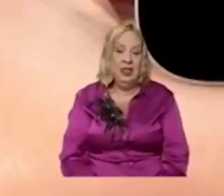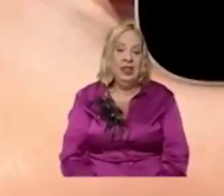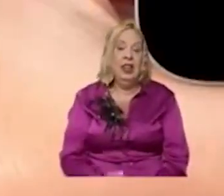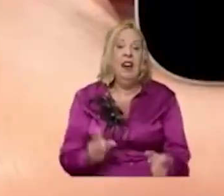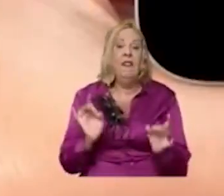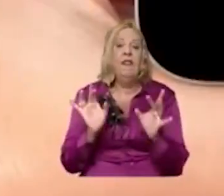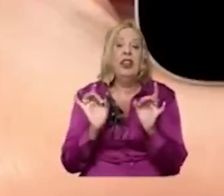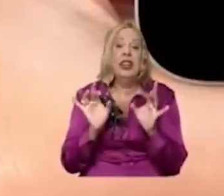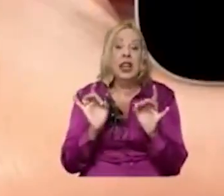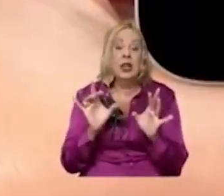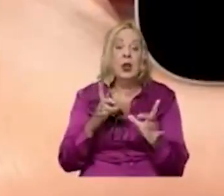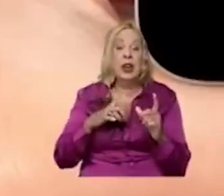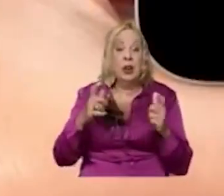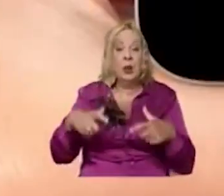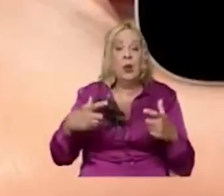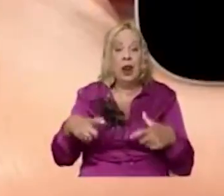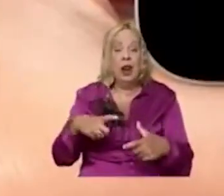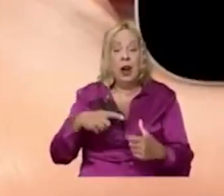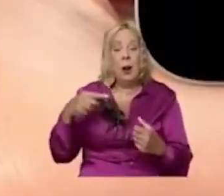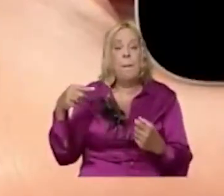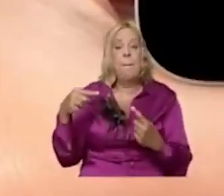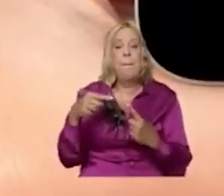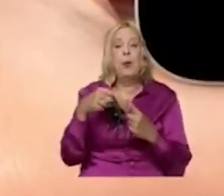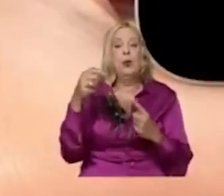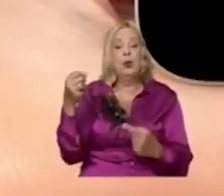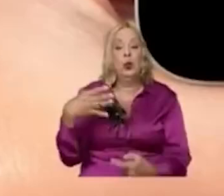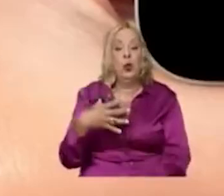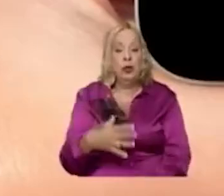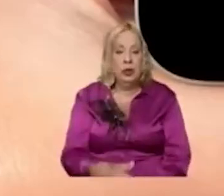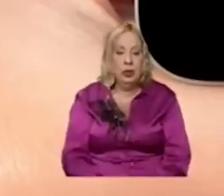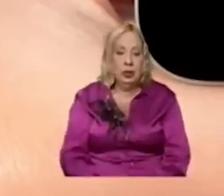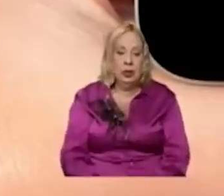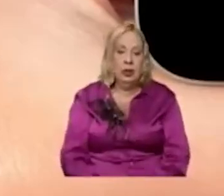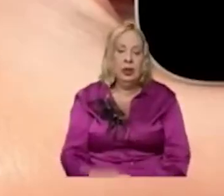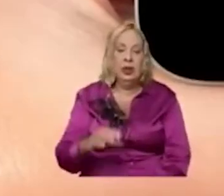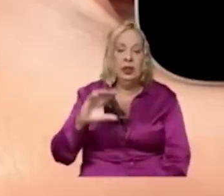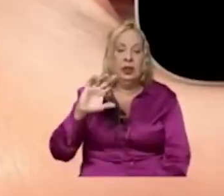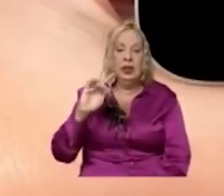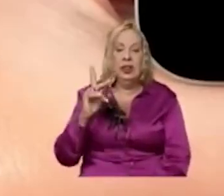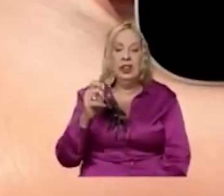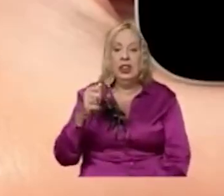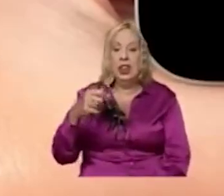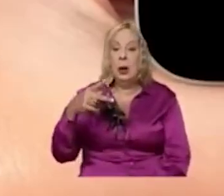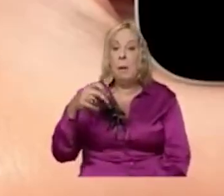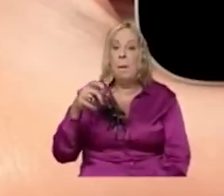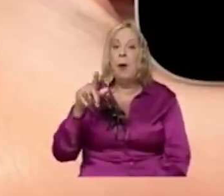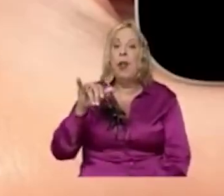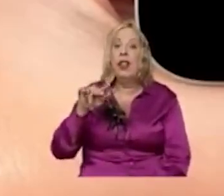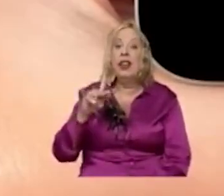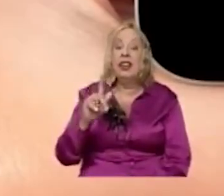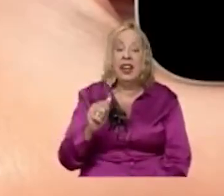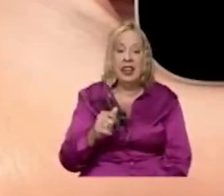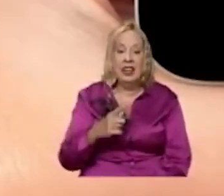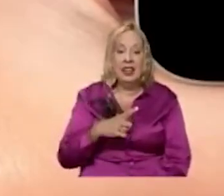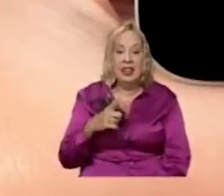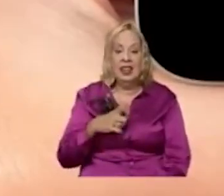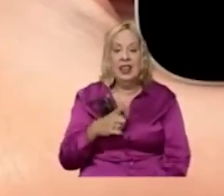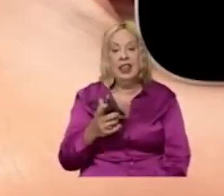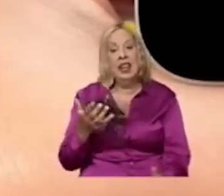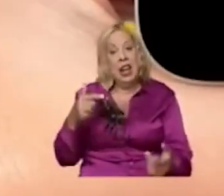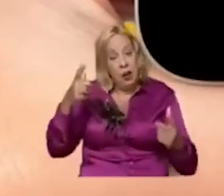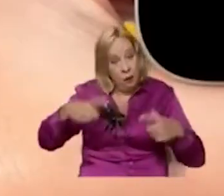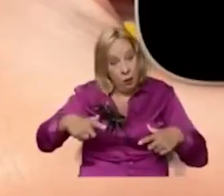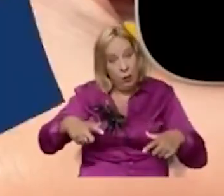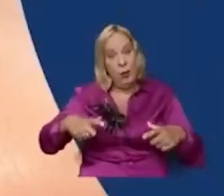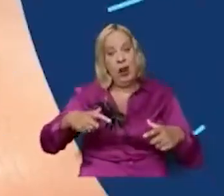faz parte da Regional Ponto Novo. Eu sou Josi Chapolinha, promotora da Regional Ponto Novo, vendendo um grupo forte